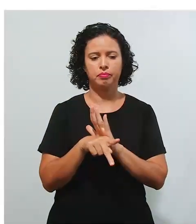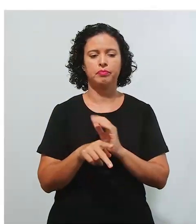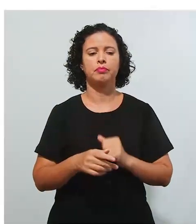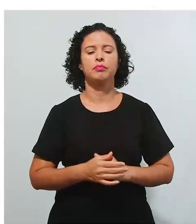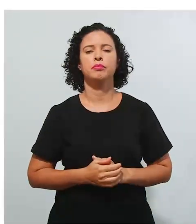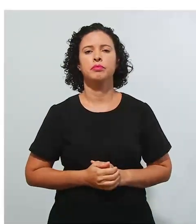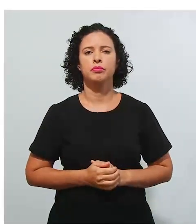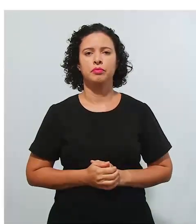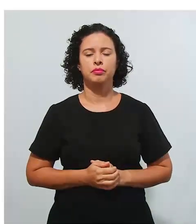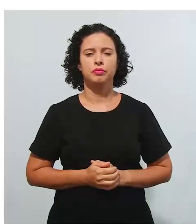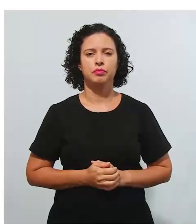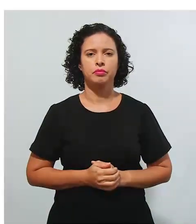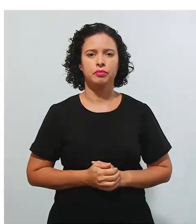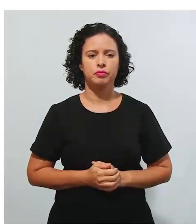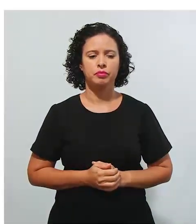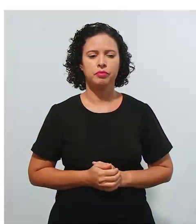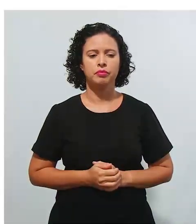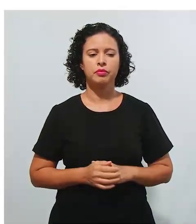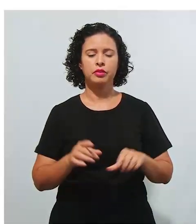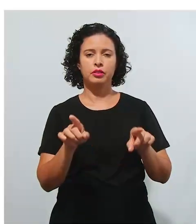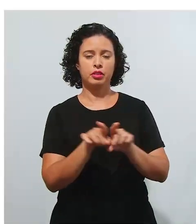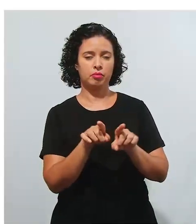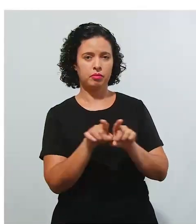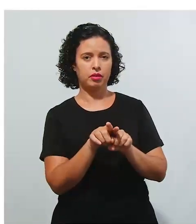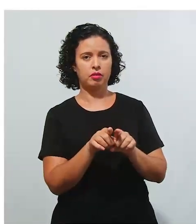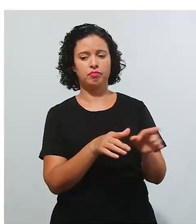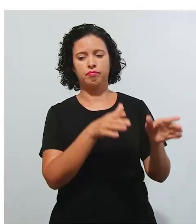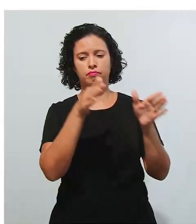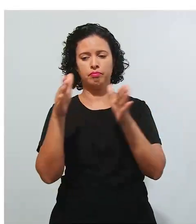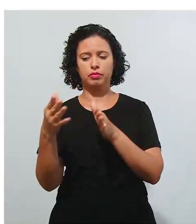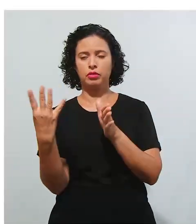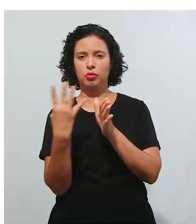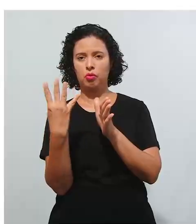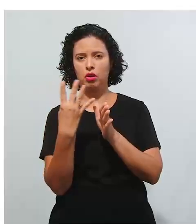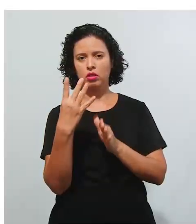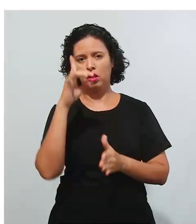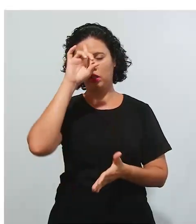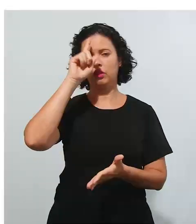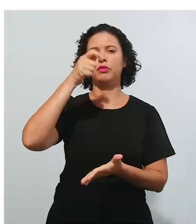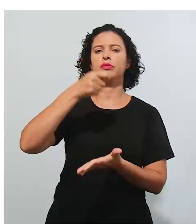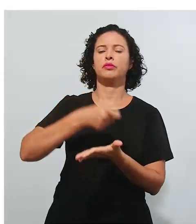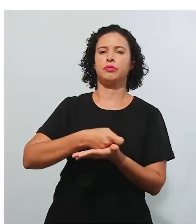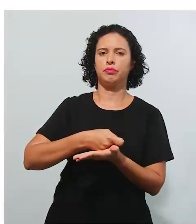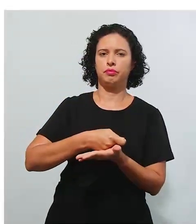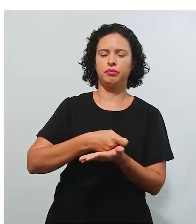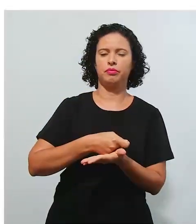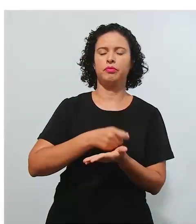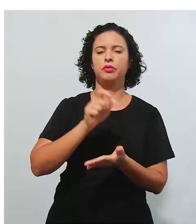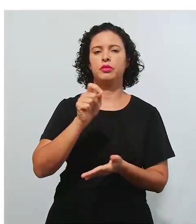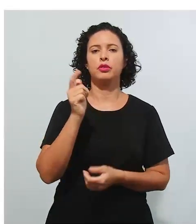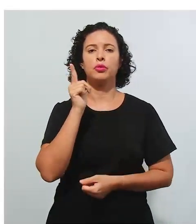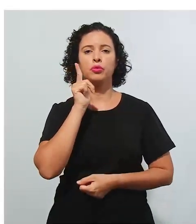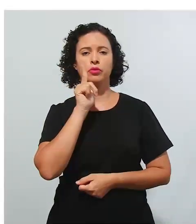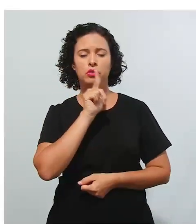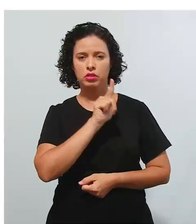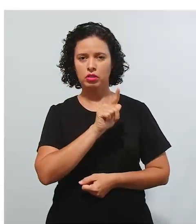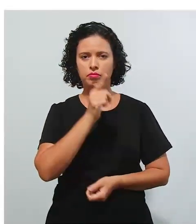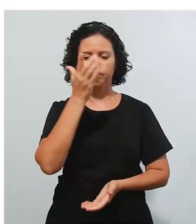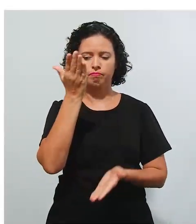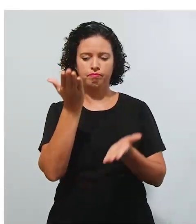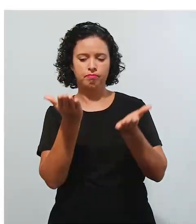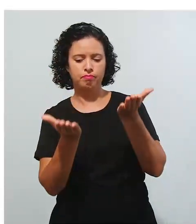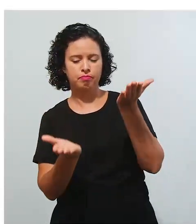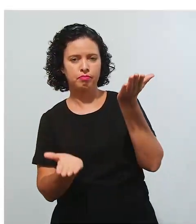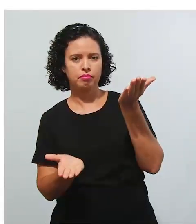as fases, numa fase número 4, a gente vai ter a tomada de decisão. Nessa fase, chega-se a um equilíbrio entre